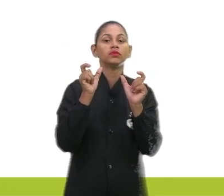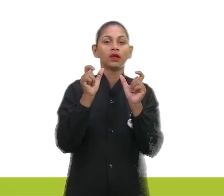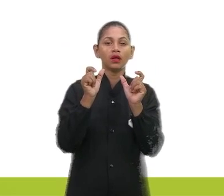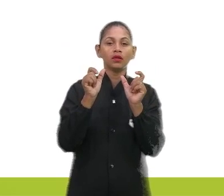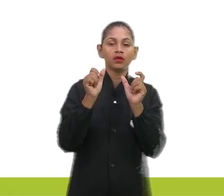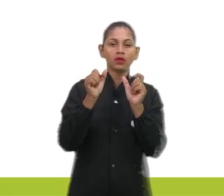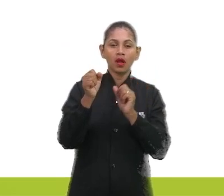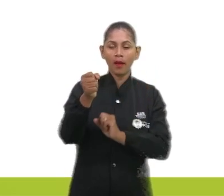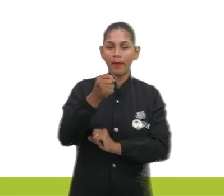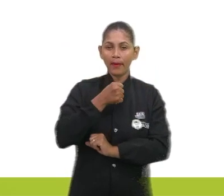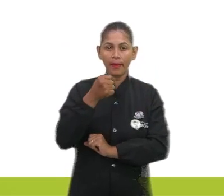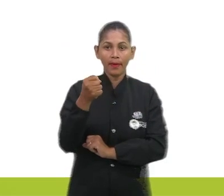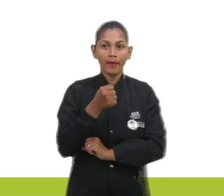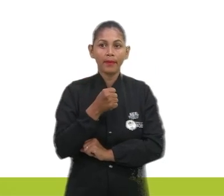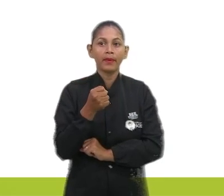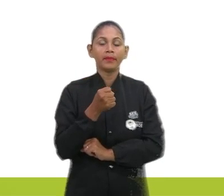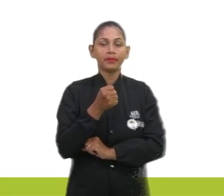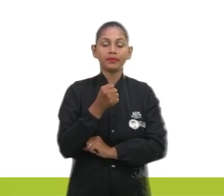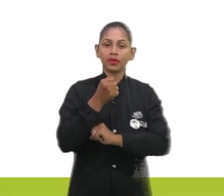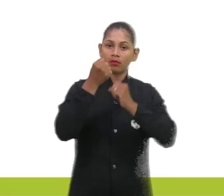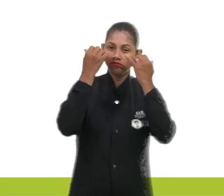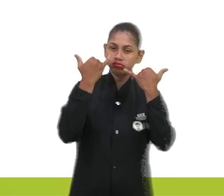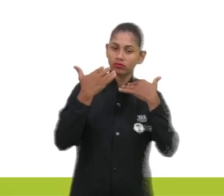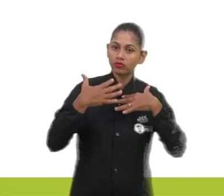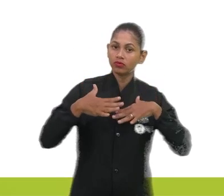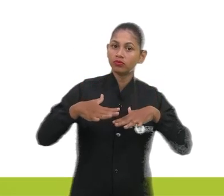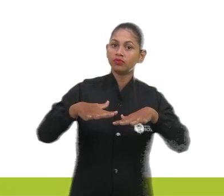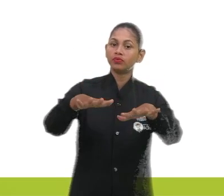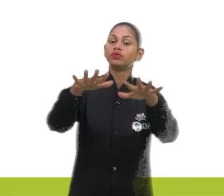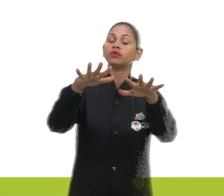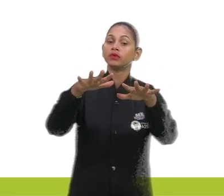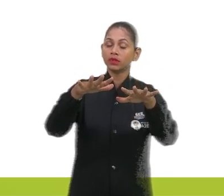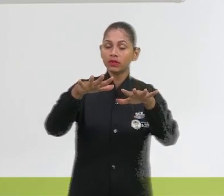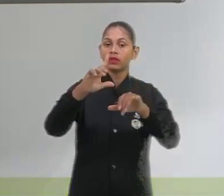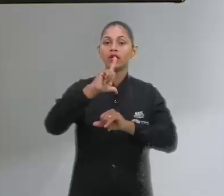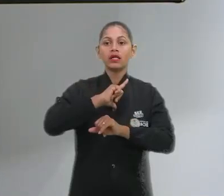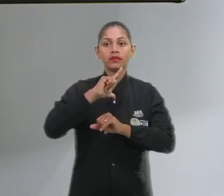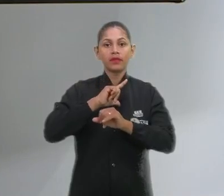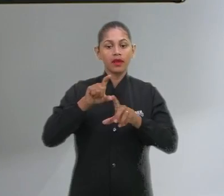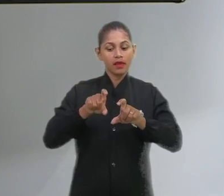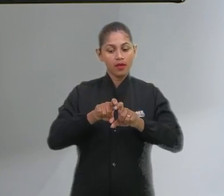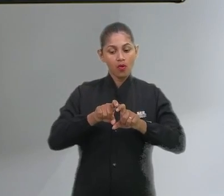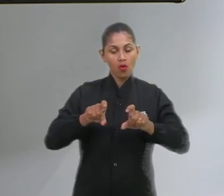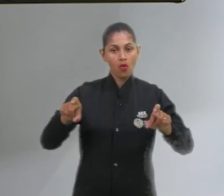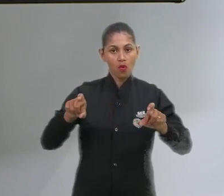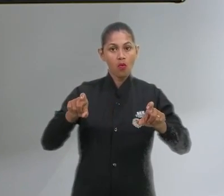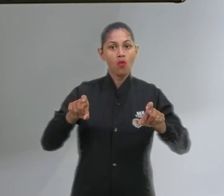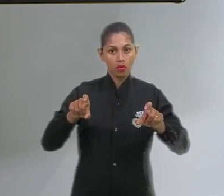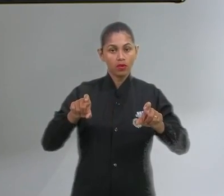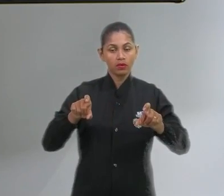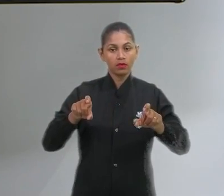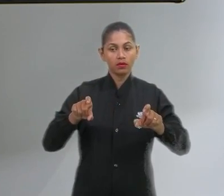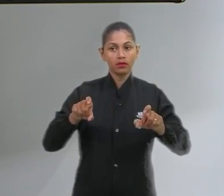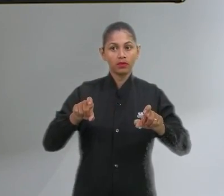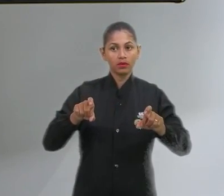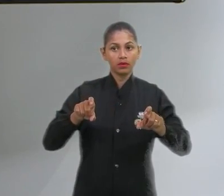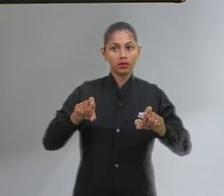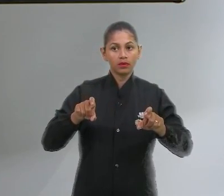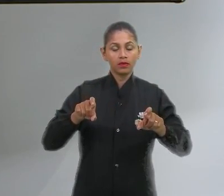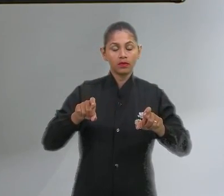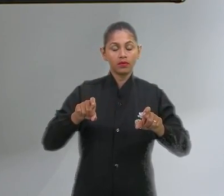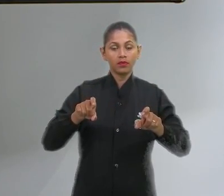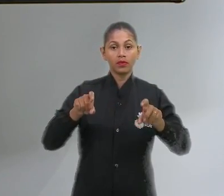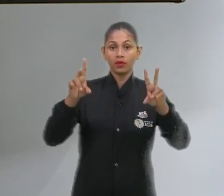matéria, anteriormente publicada. Vocês têm o link da fonte logo abaixo e o título